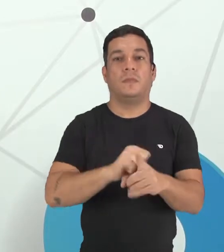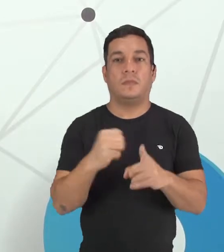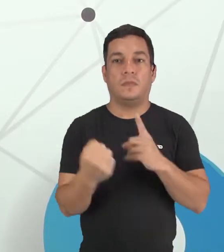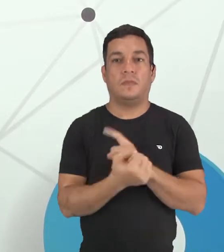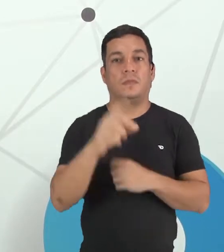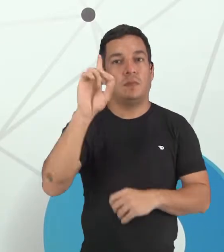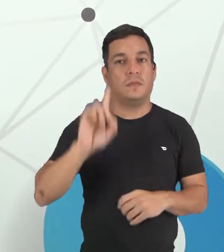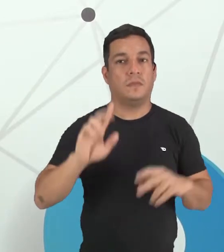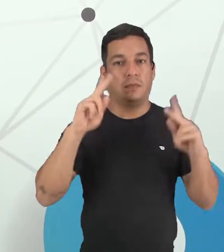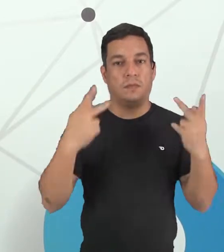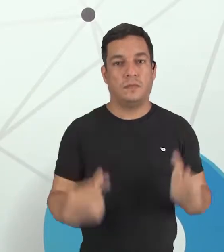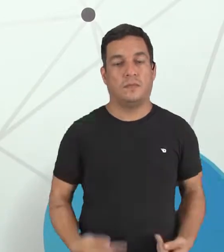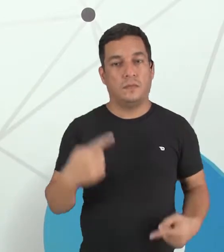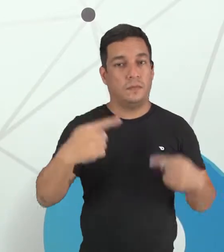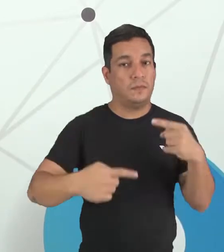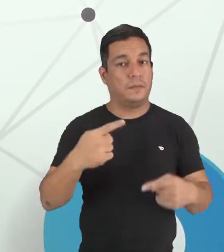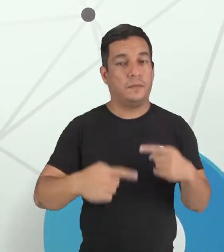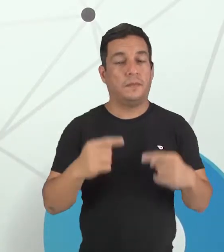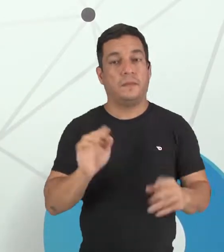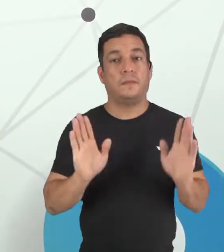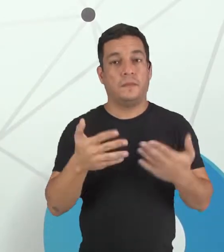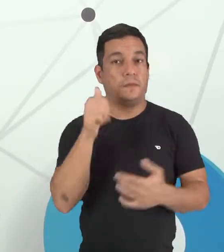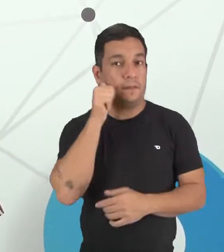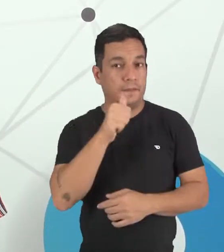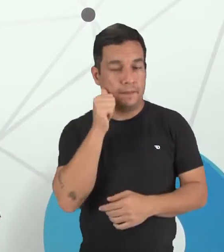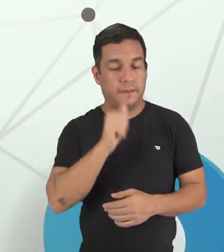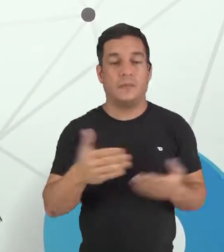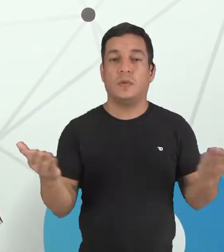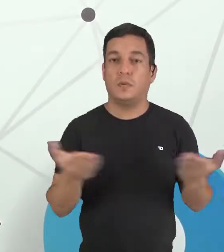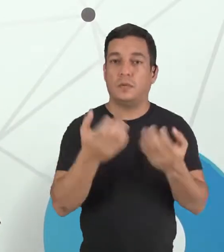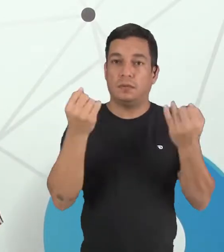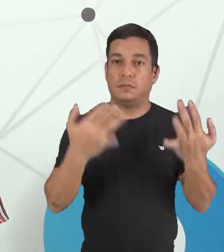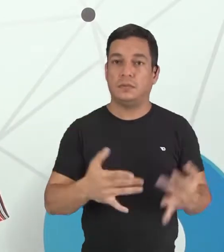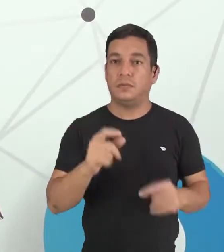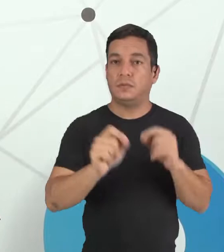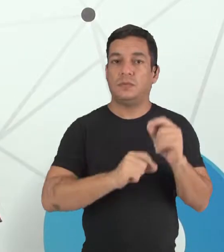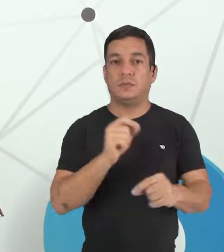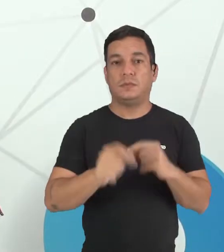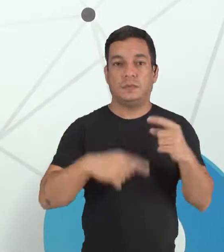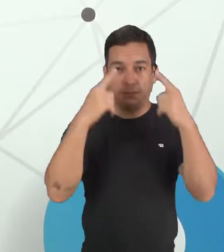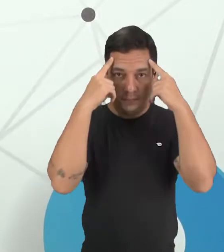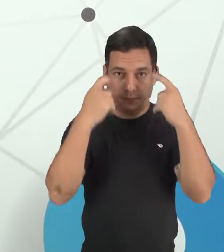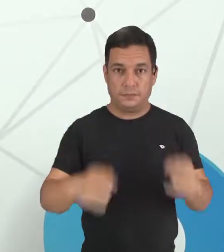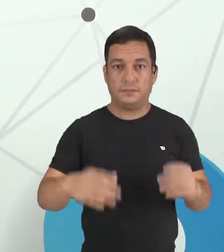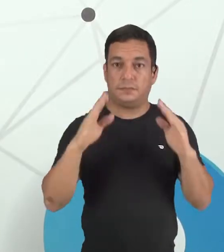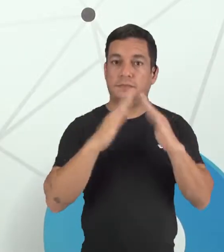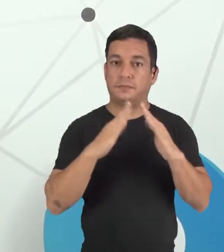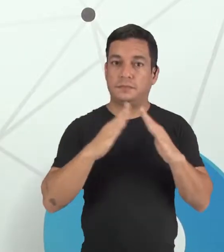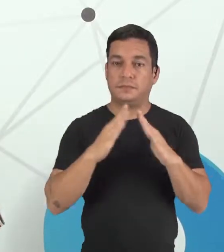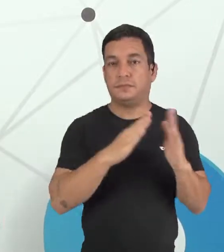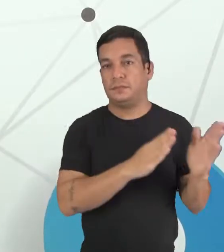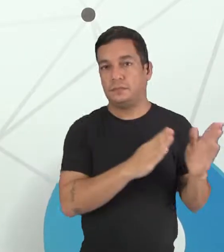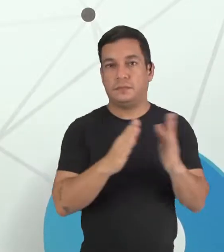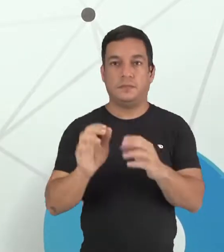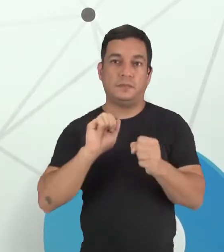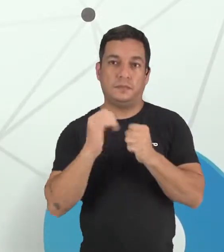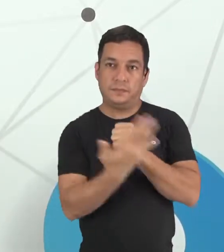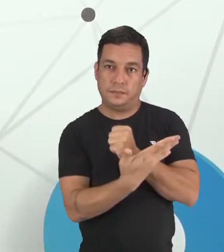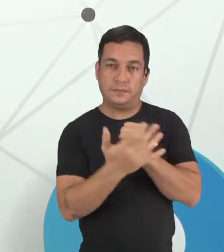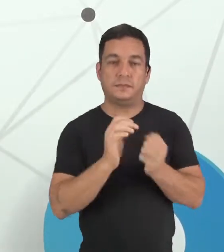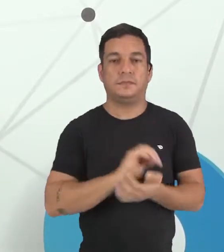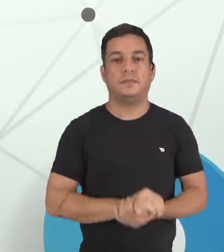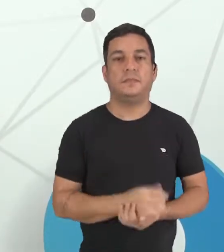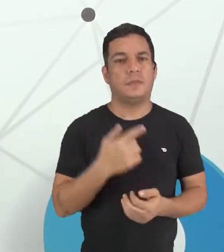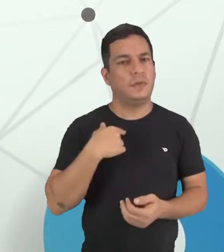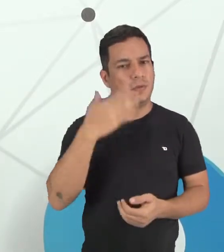de Direitos Humanos e Política para as Mulheres. Hoje nós vamos falar sobre violência doméstica durante esse período de